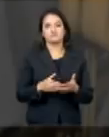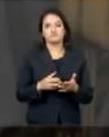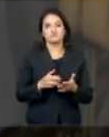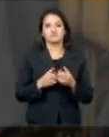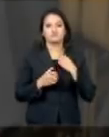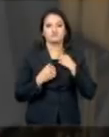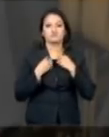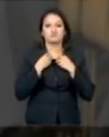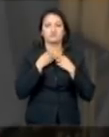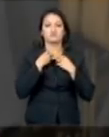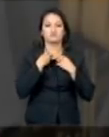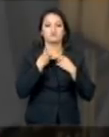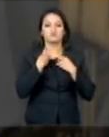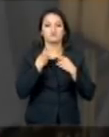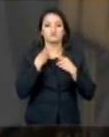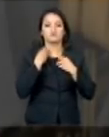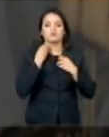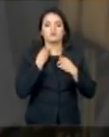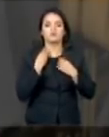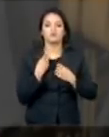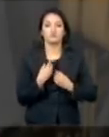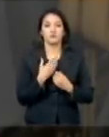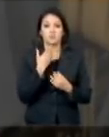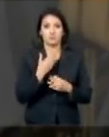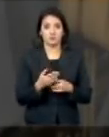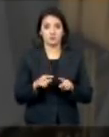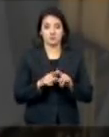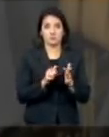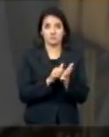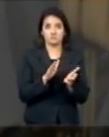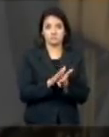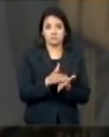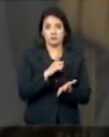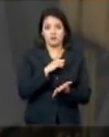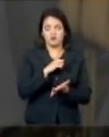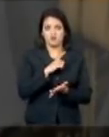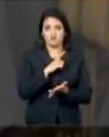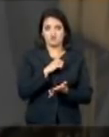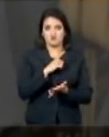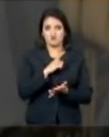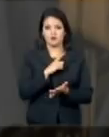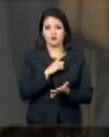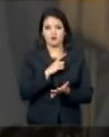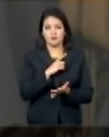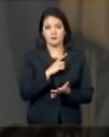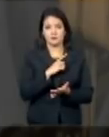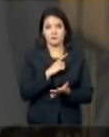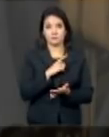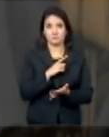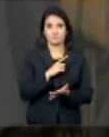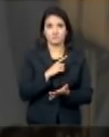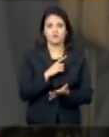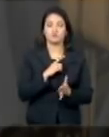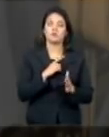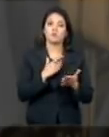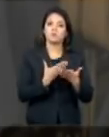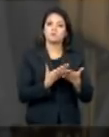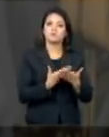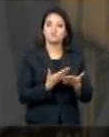trf 4 tribunal regional por negar a segurança em favor dessa servidora estudante